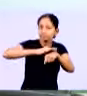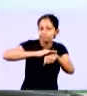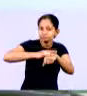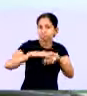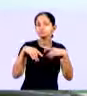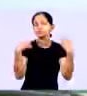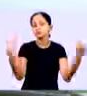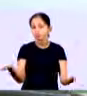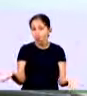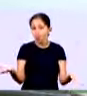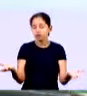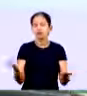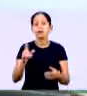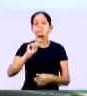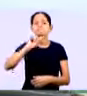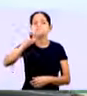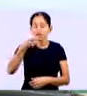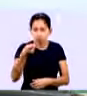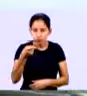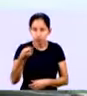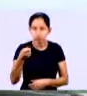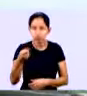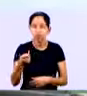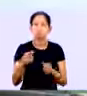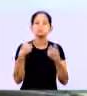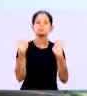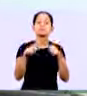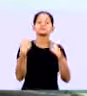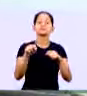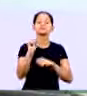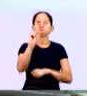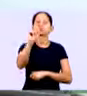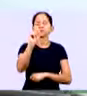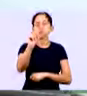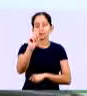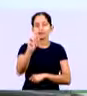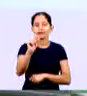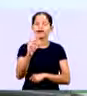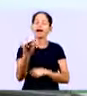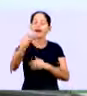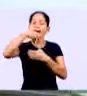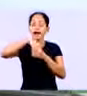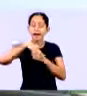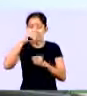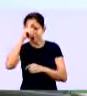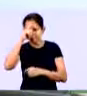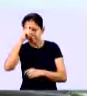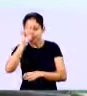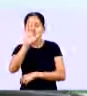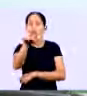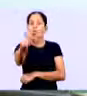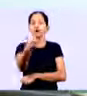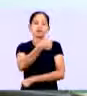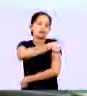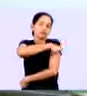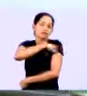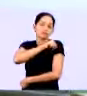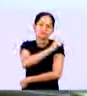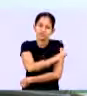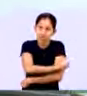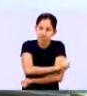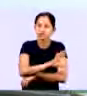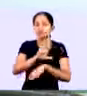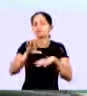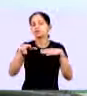atendimento de pacientes? Eu vou atender 1000. Para atender 1000 pacientes, eu preciso ter que estrutura? Qual a quantidade de enfermeiras, qual a quantidade de enfermeiros, de atendentes,